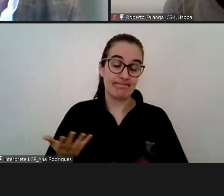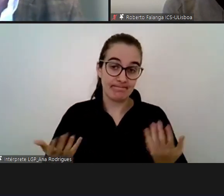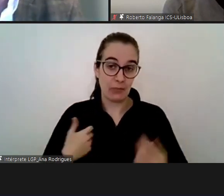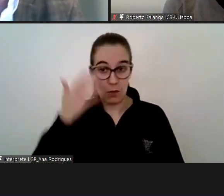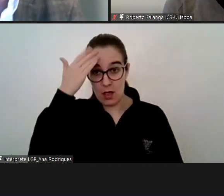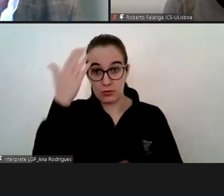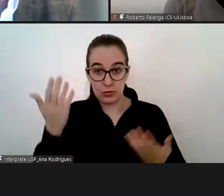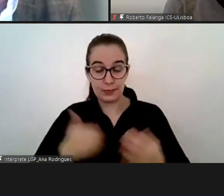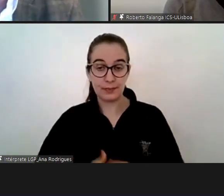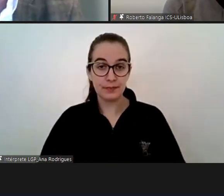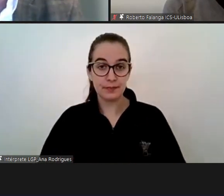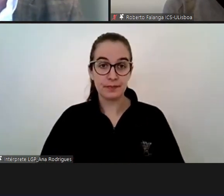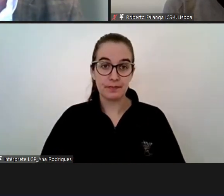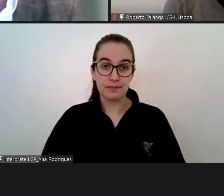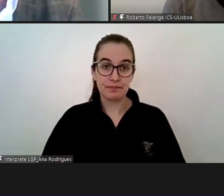E aí,